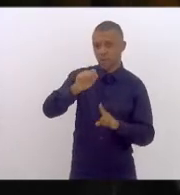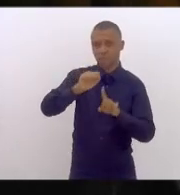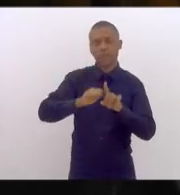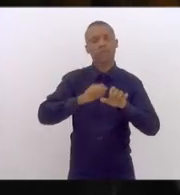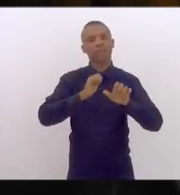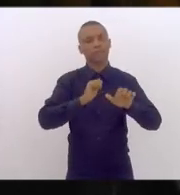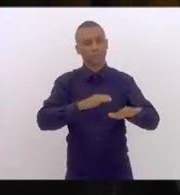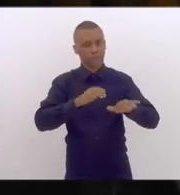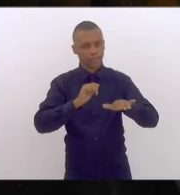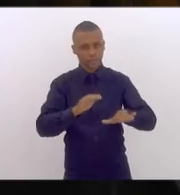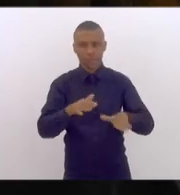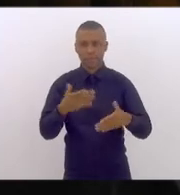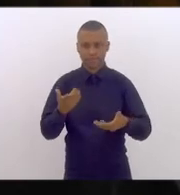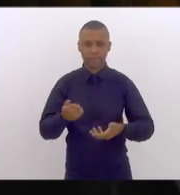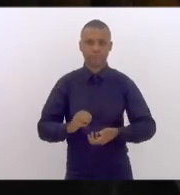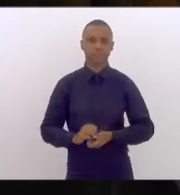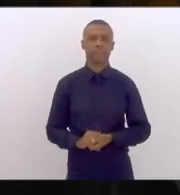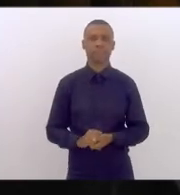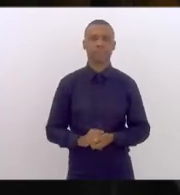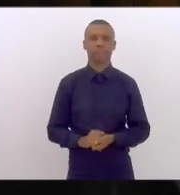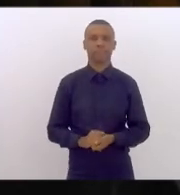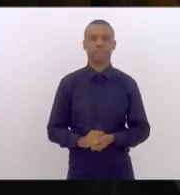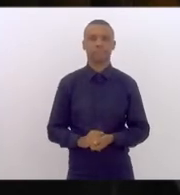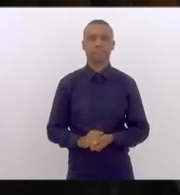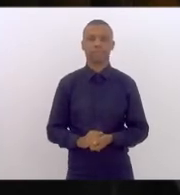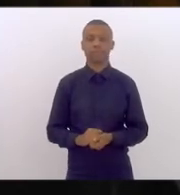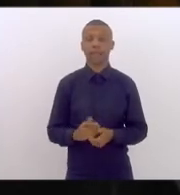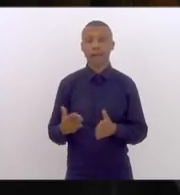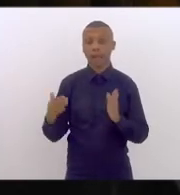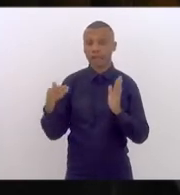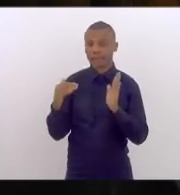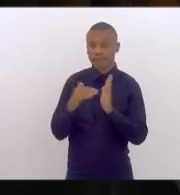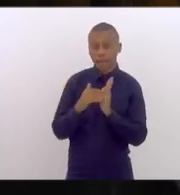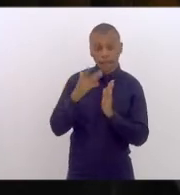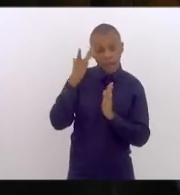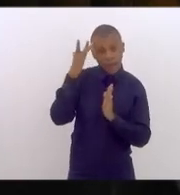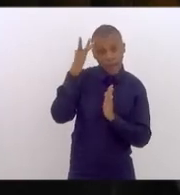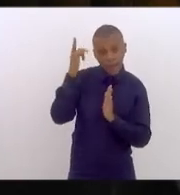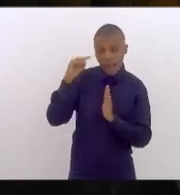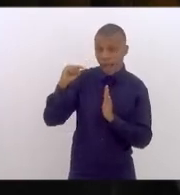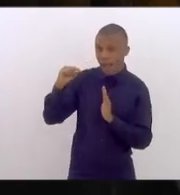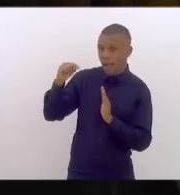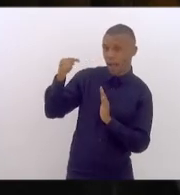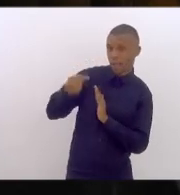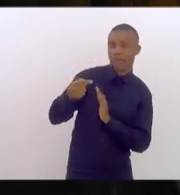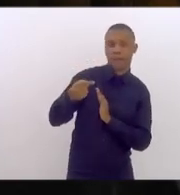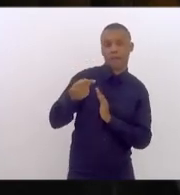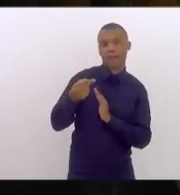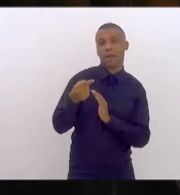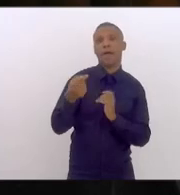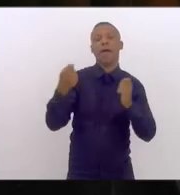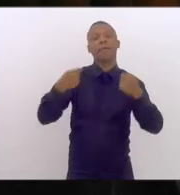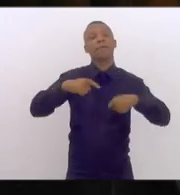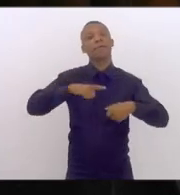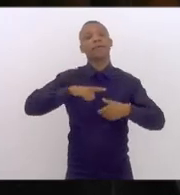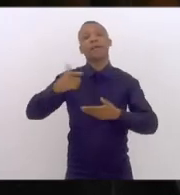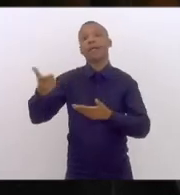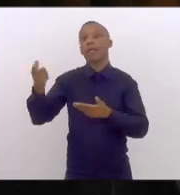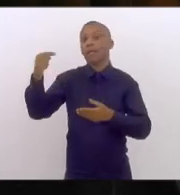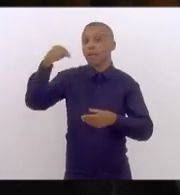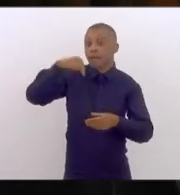Samuel Malafaia até amanhã tem que chegar na casa